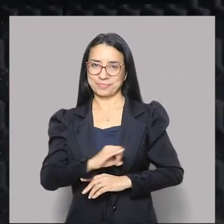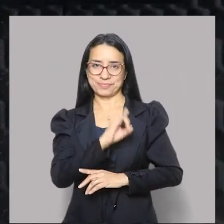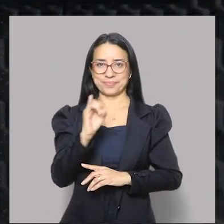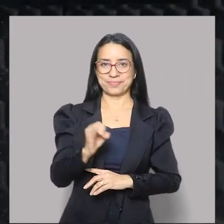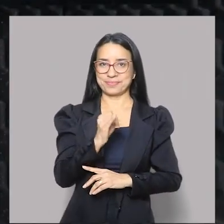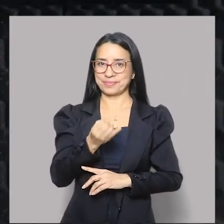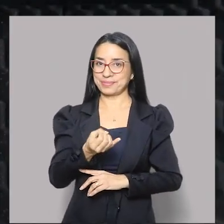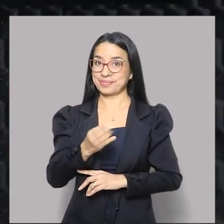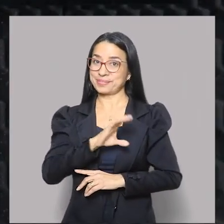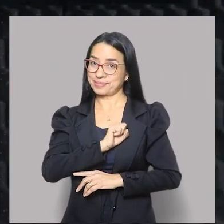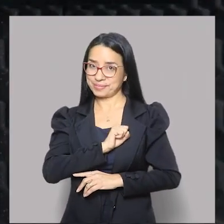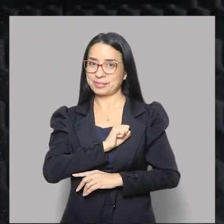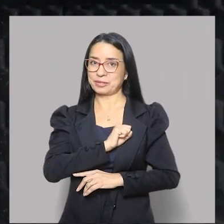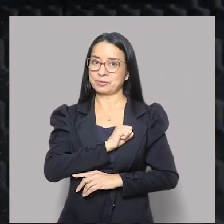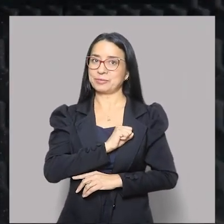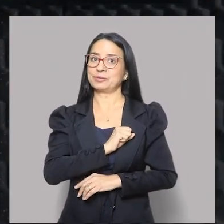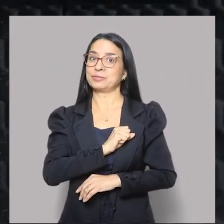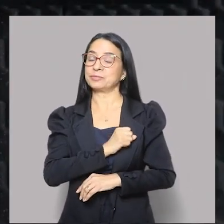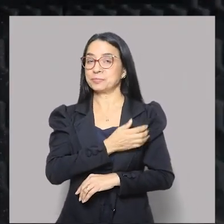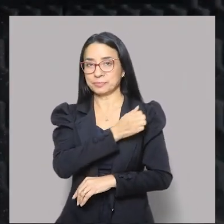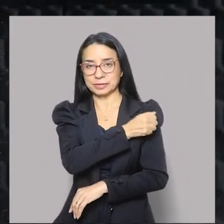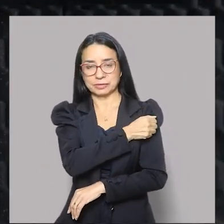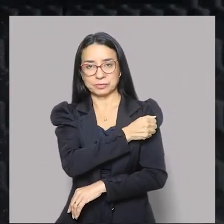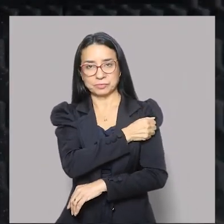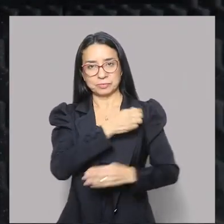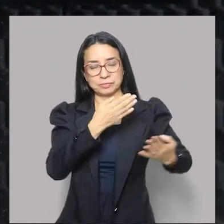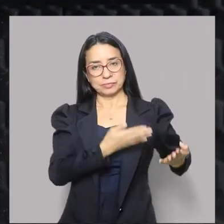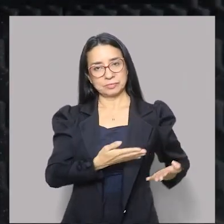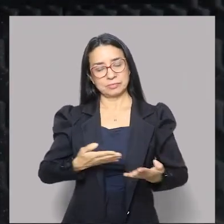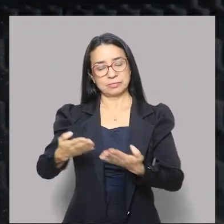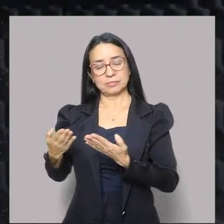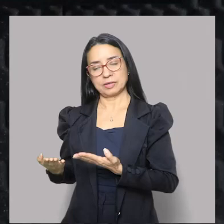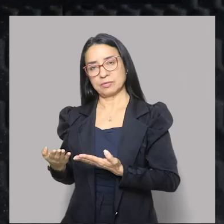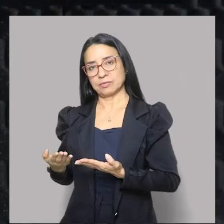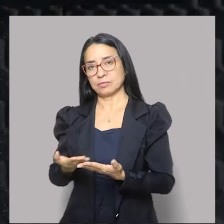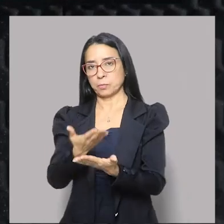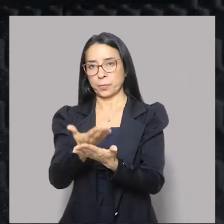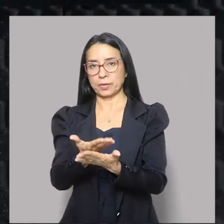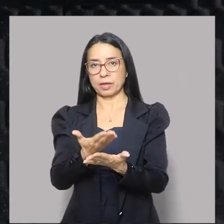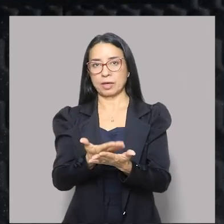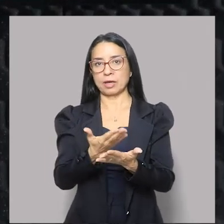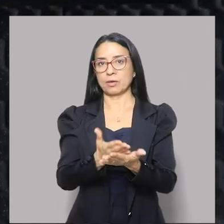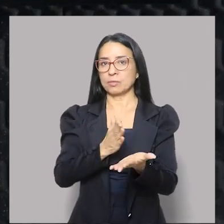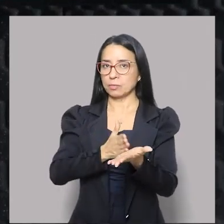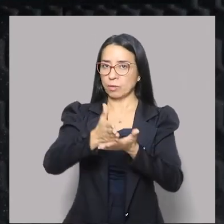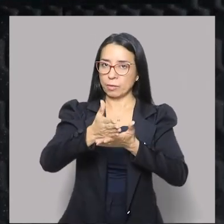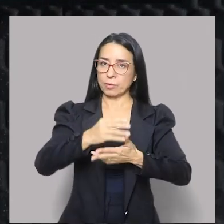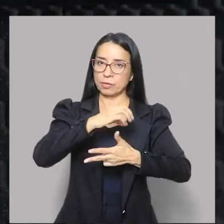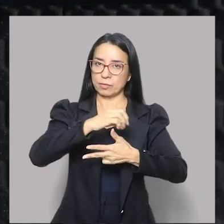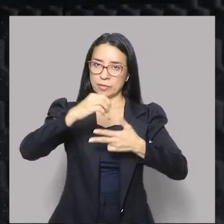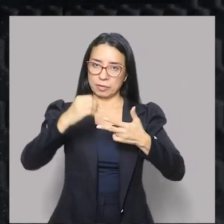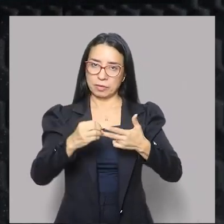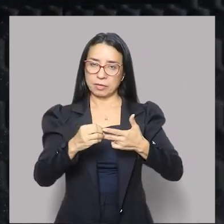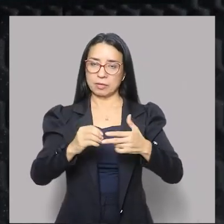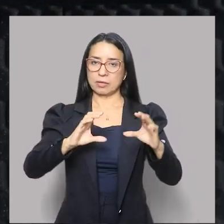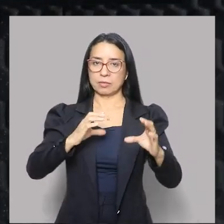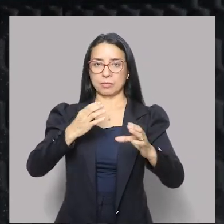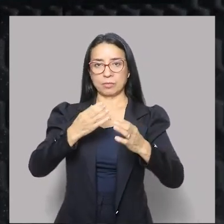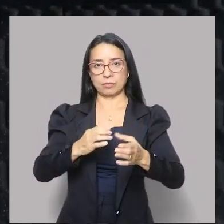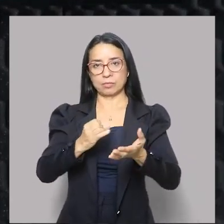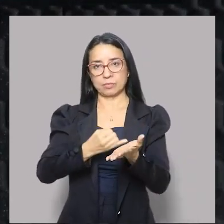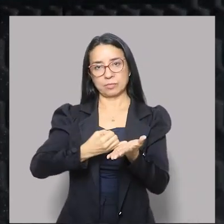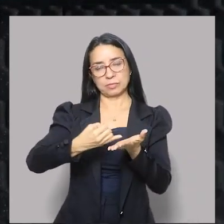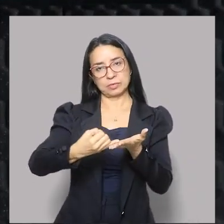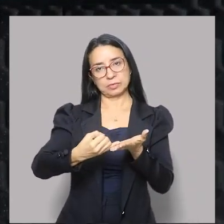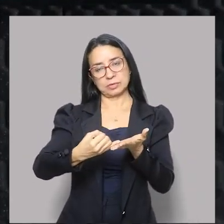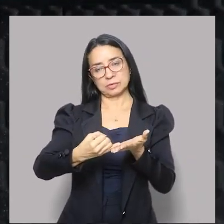Olá, querido candidato, seja bem-vindo a mais uma aula do nosso Aprova Enem Concursos, uma iniciativa